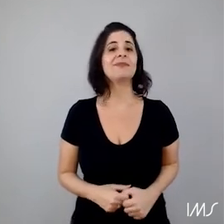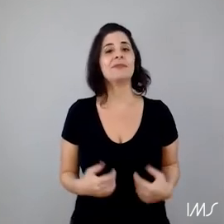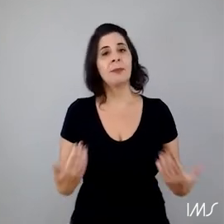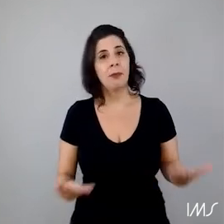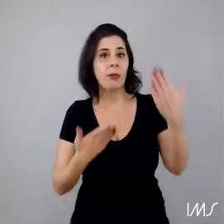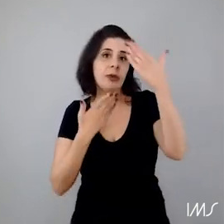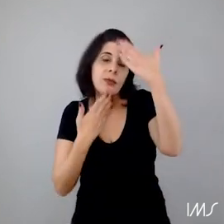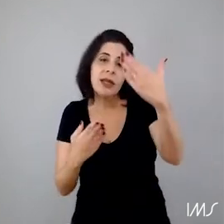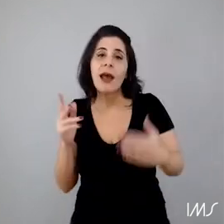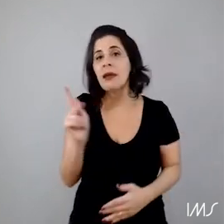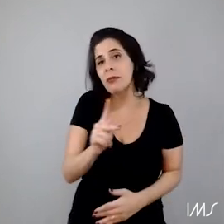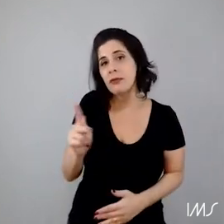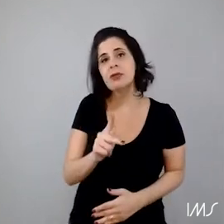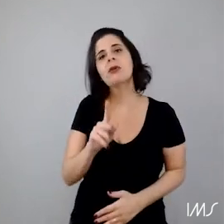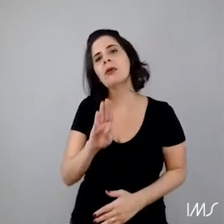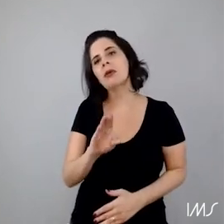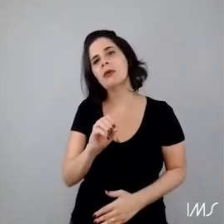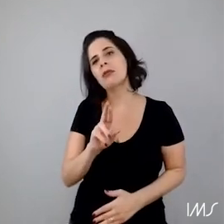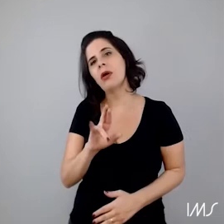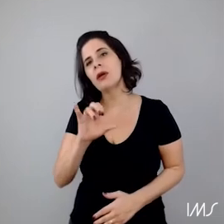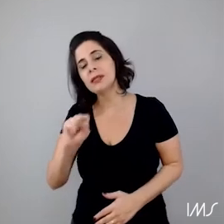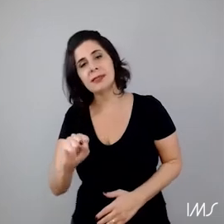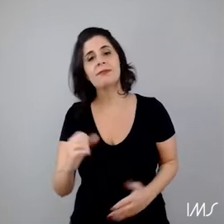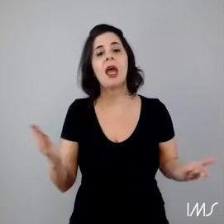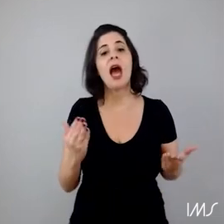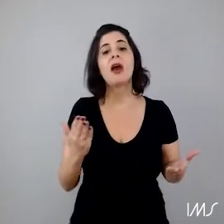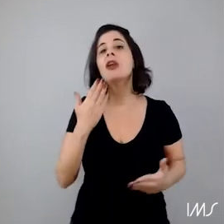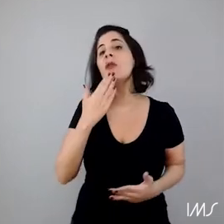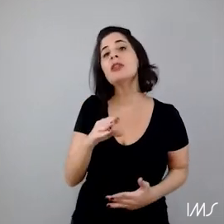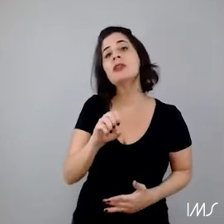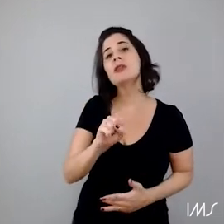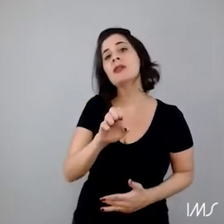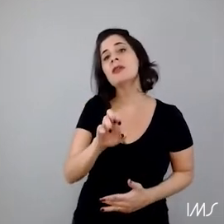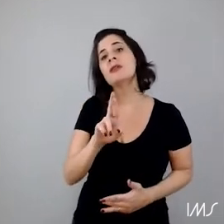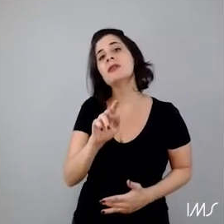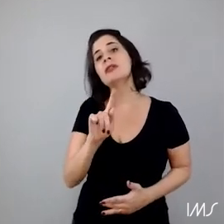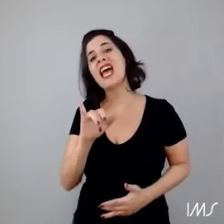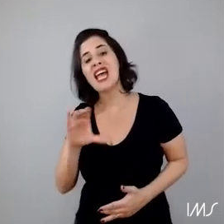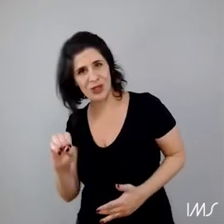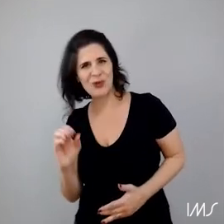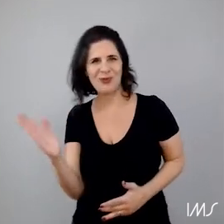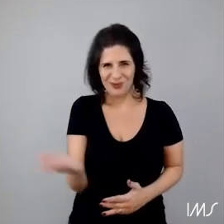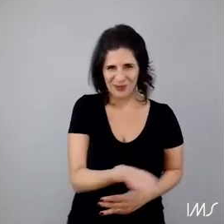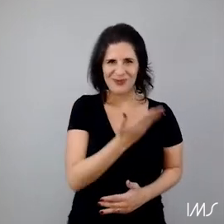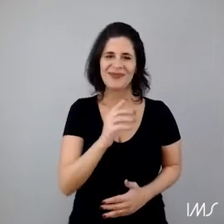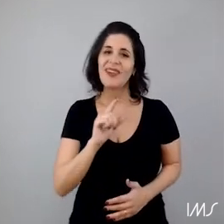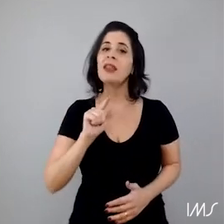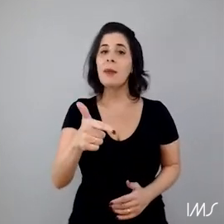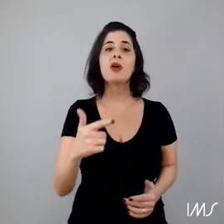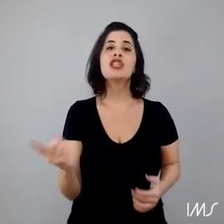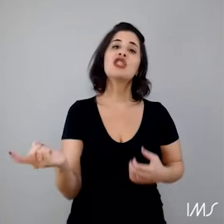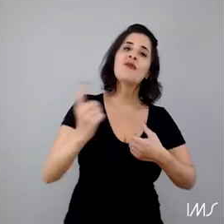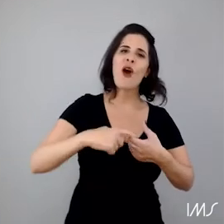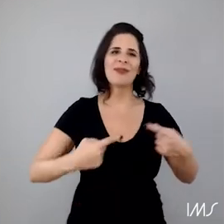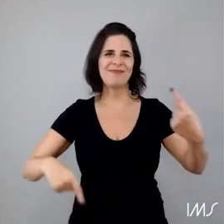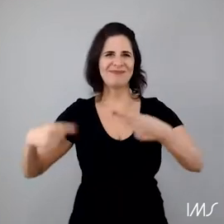Obrigada, muito obrigada, professor Boris. Eu passo logo a palavra para o Sérgio Burg, para depois voltar